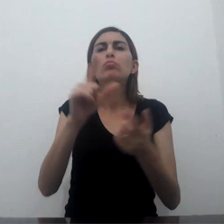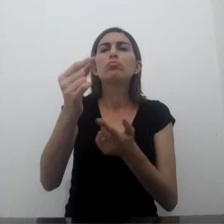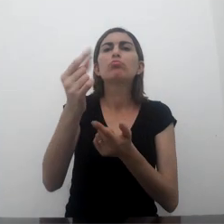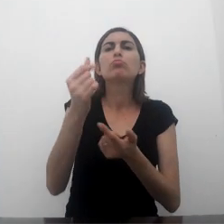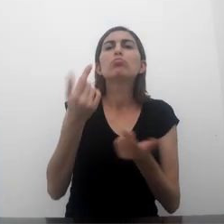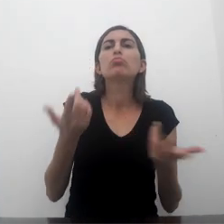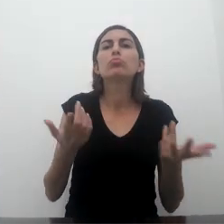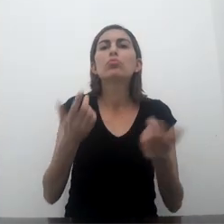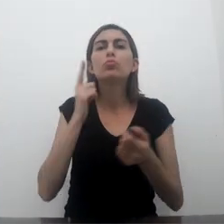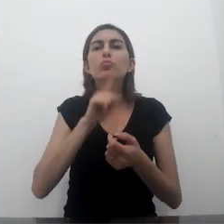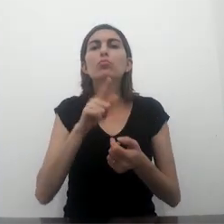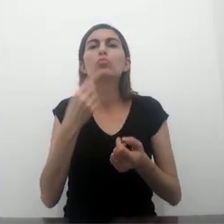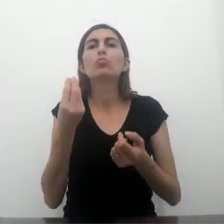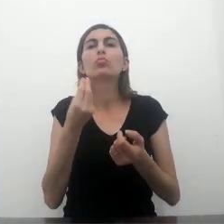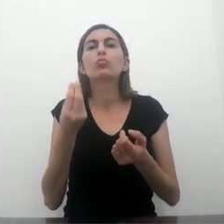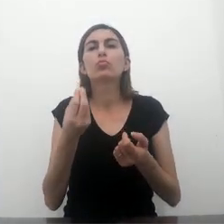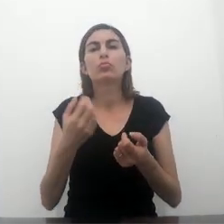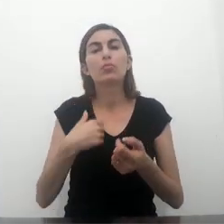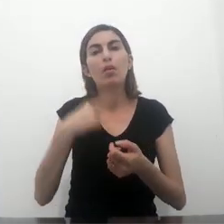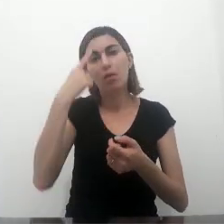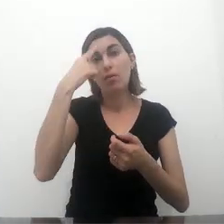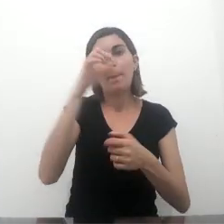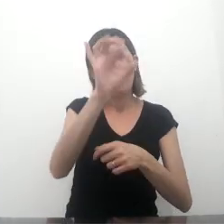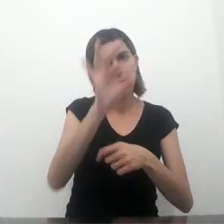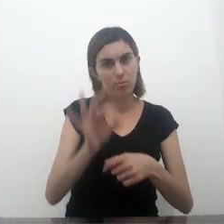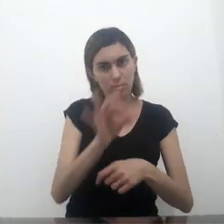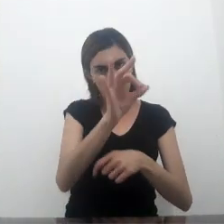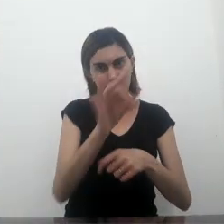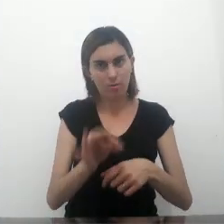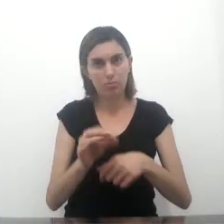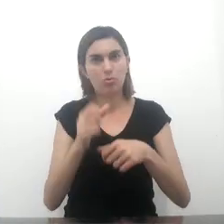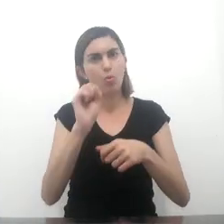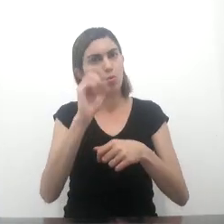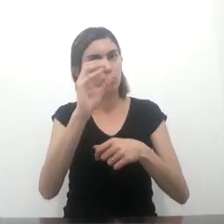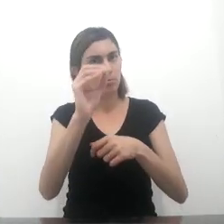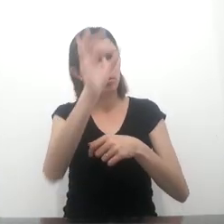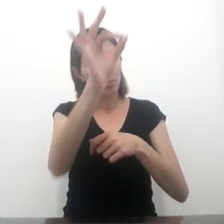foi o lucro? Então vamos ter a ideia primeiro de porcentagem.